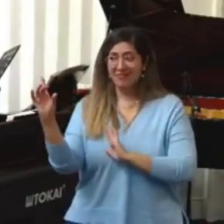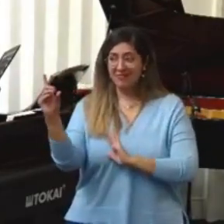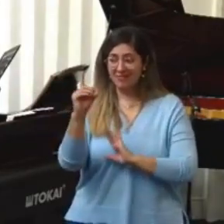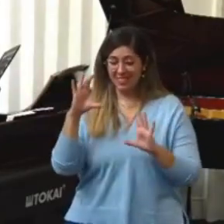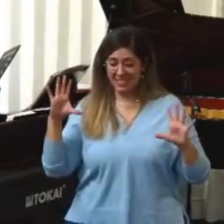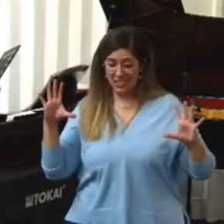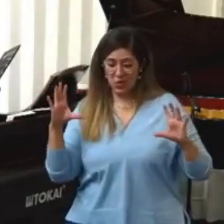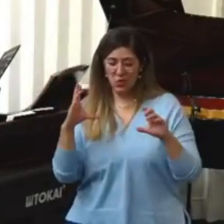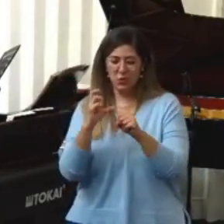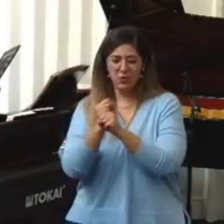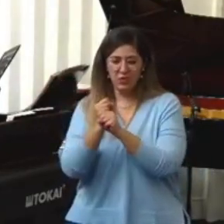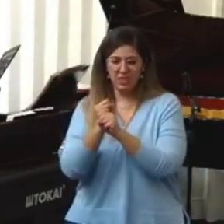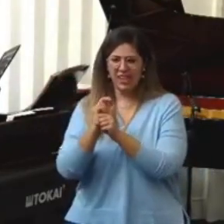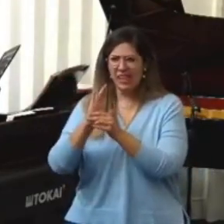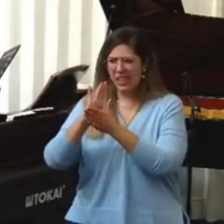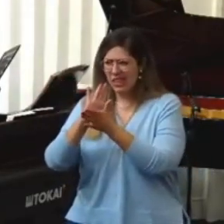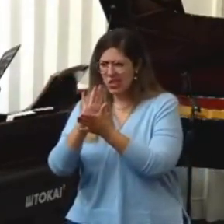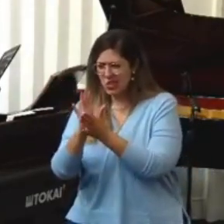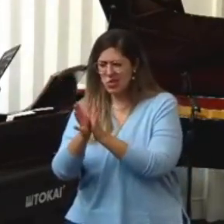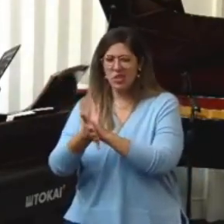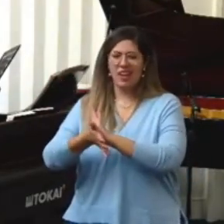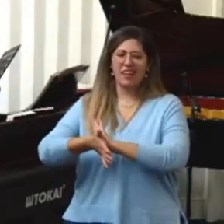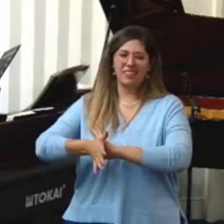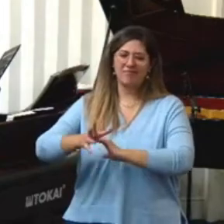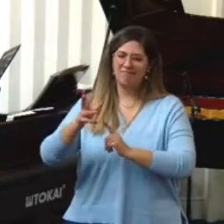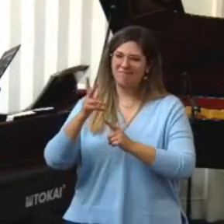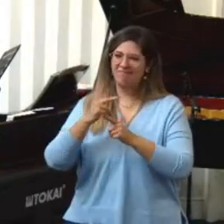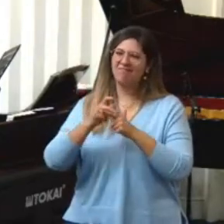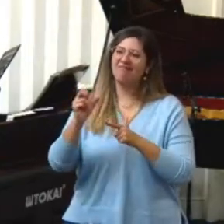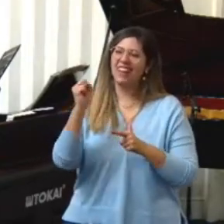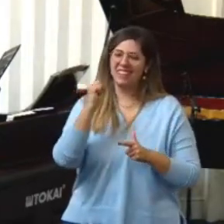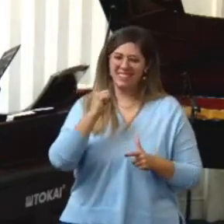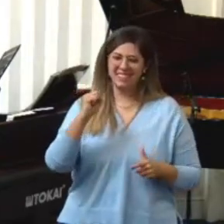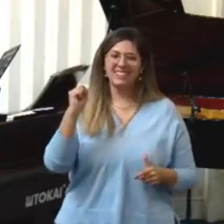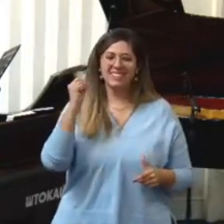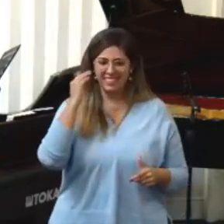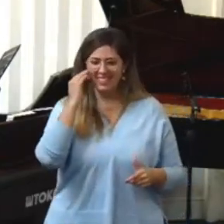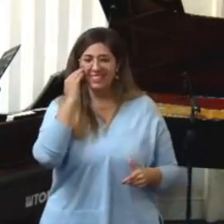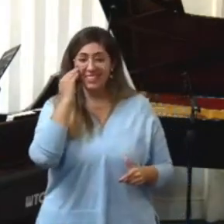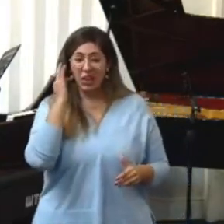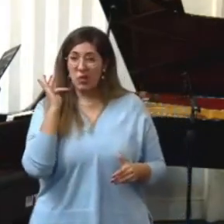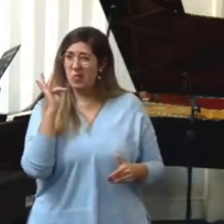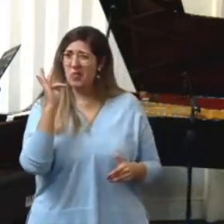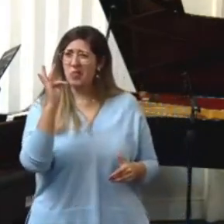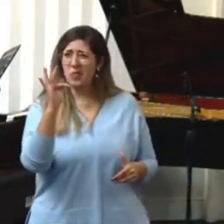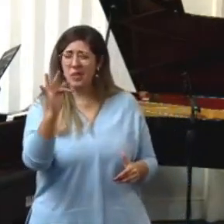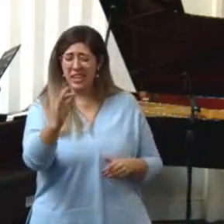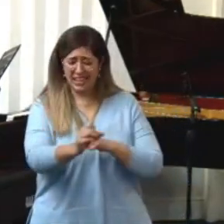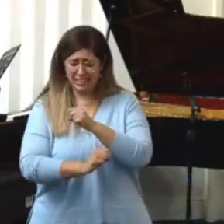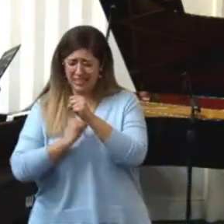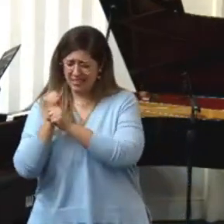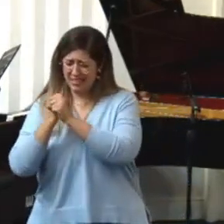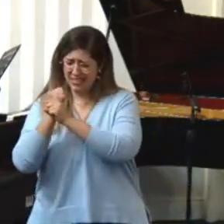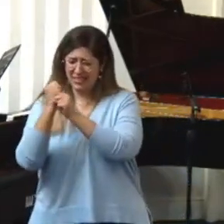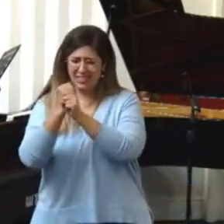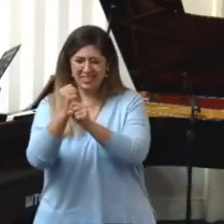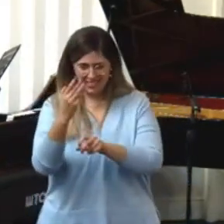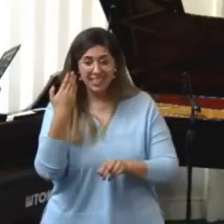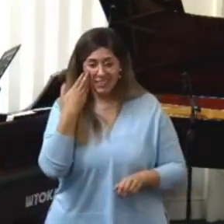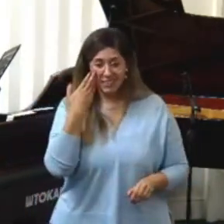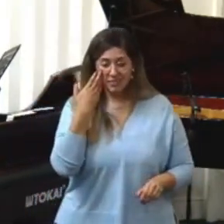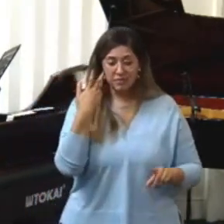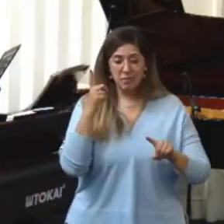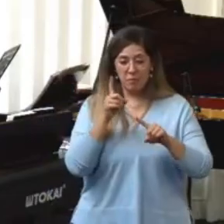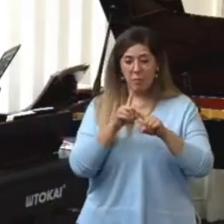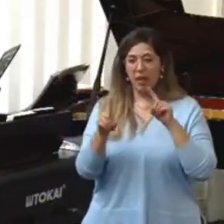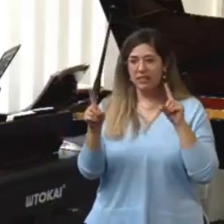unificado, é Davi que vai finalmente vencer os filisteus, isso alguns anos depois. Mas Sansão é